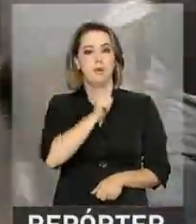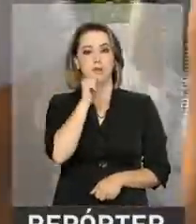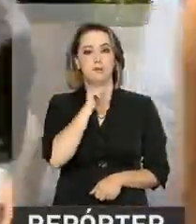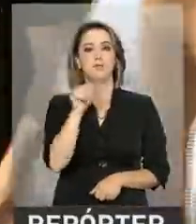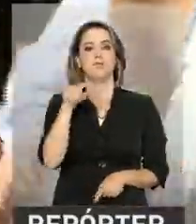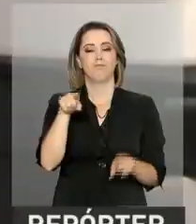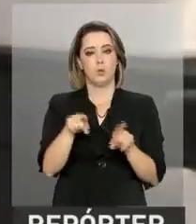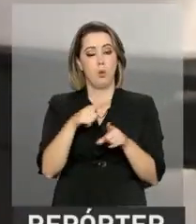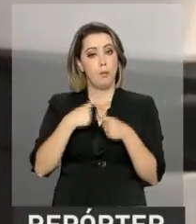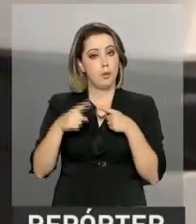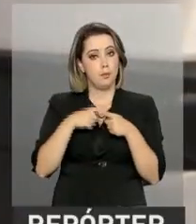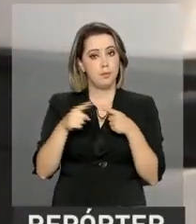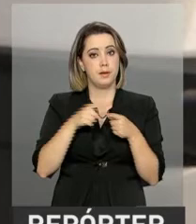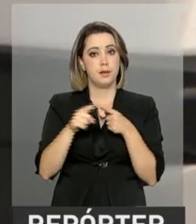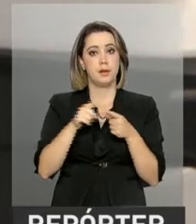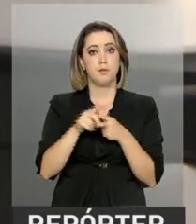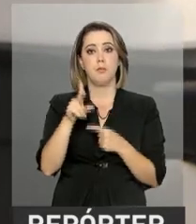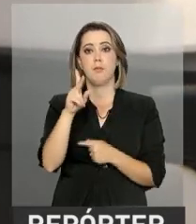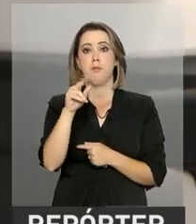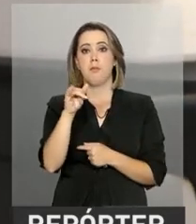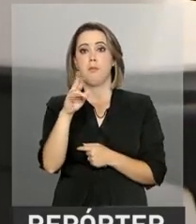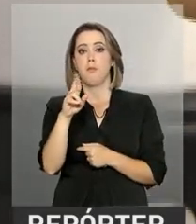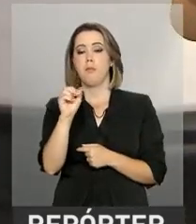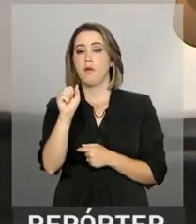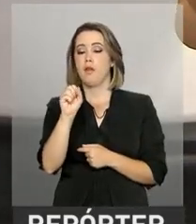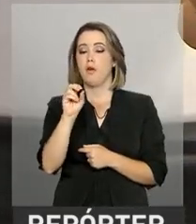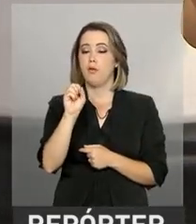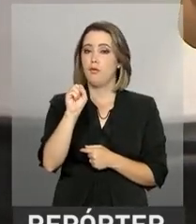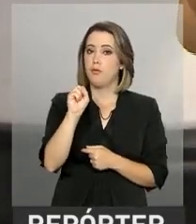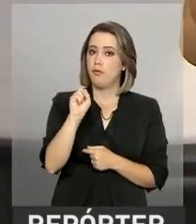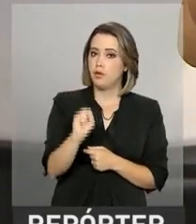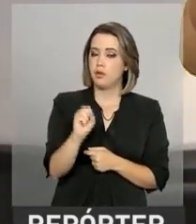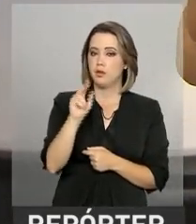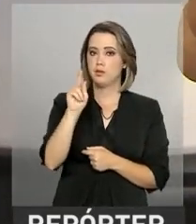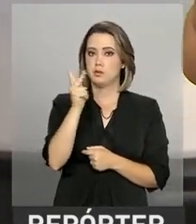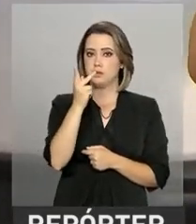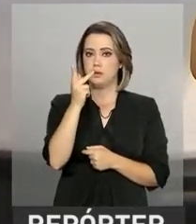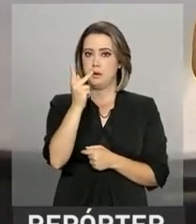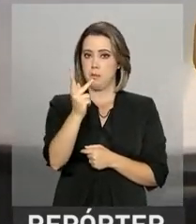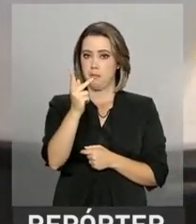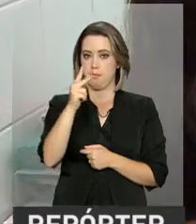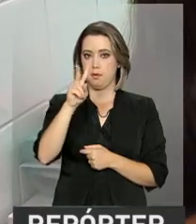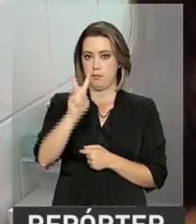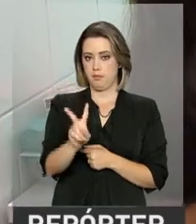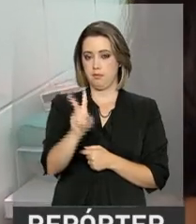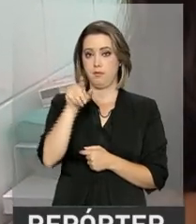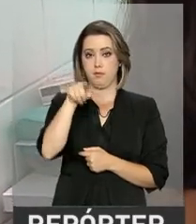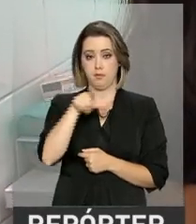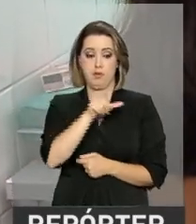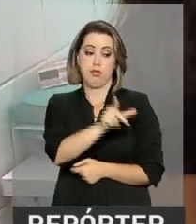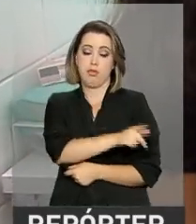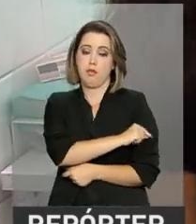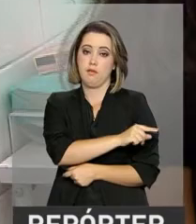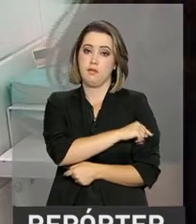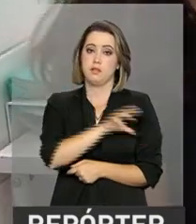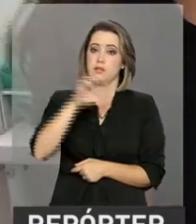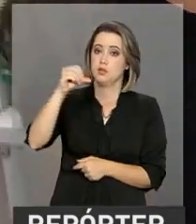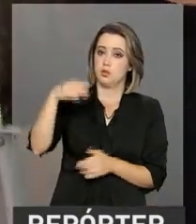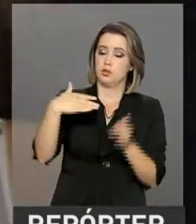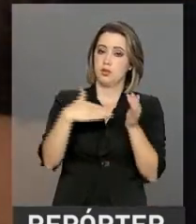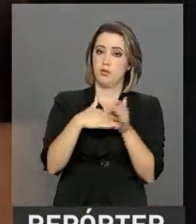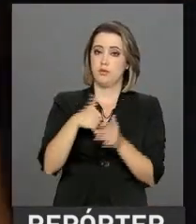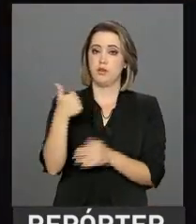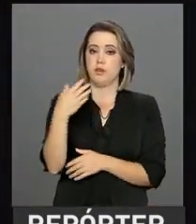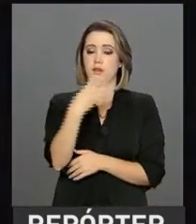vírus HPV. A vacina contra o vírus está disponível no Sistema Único de Saúde para meninas de 9 a 14